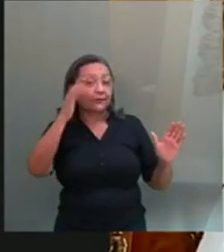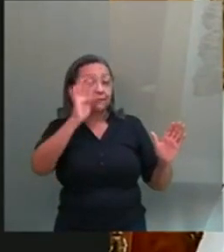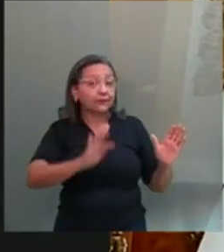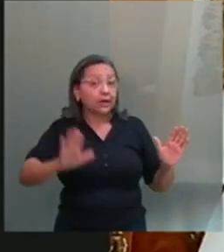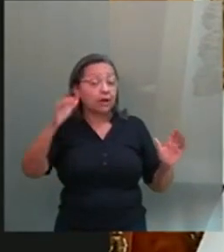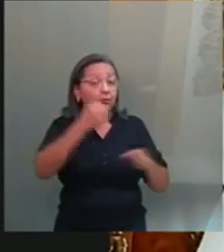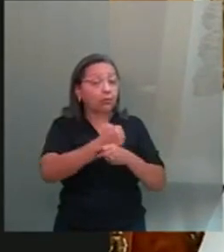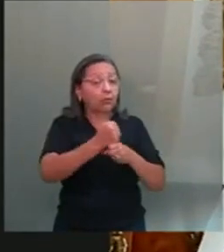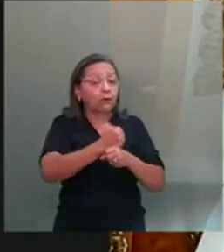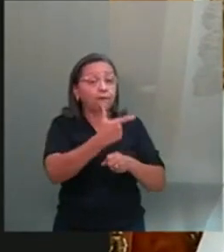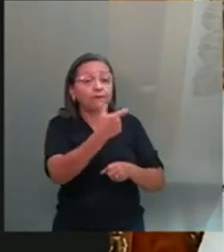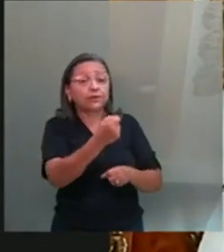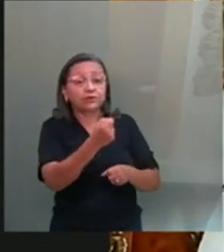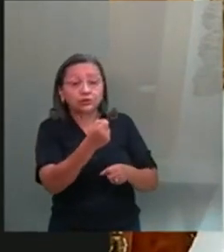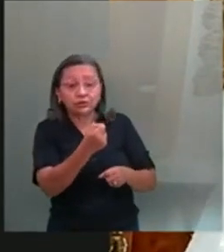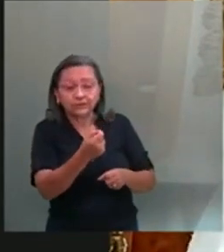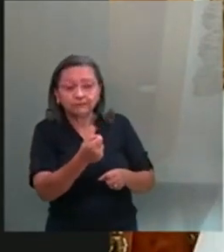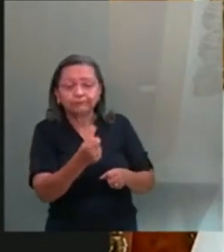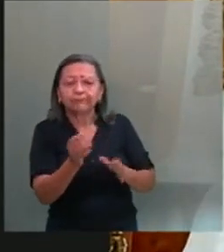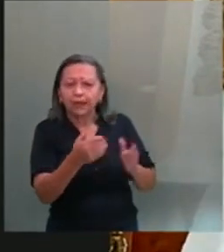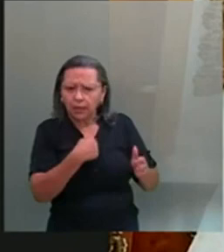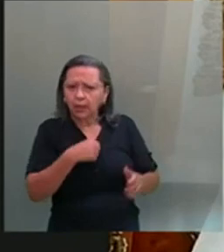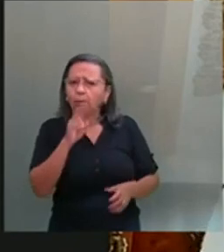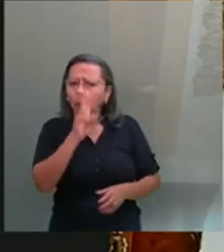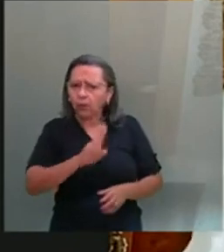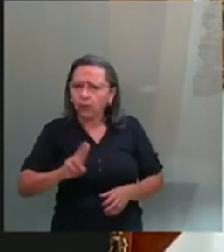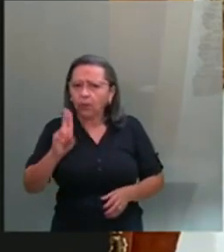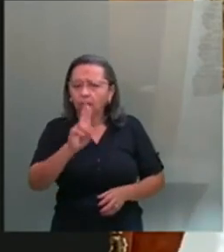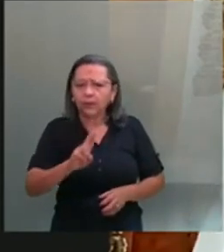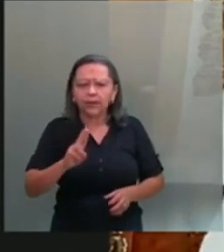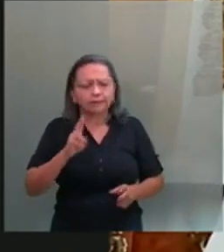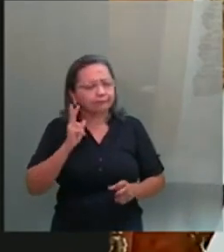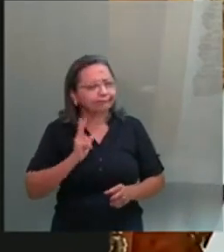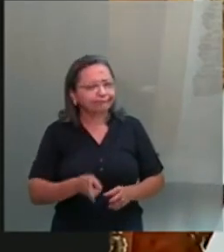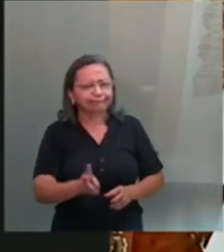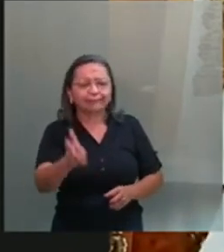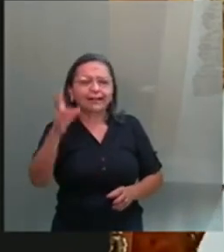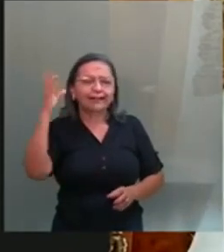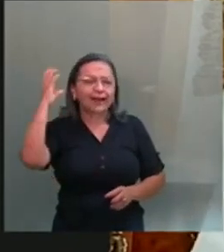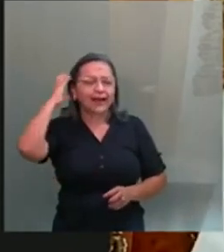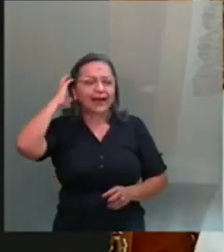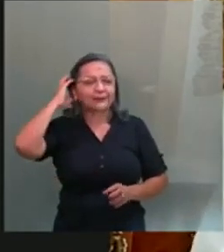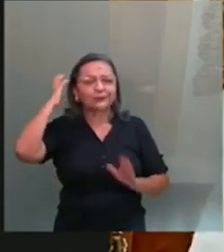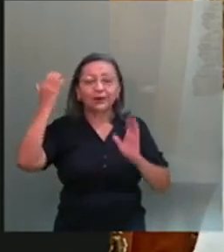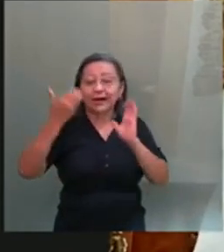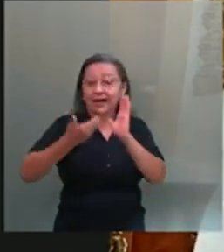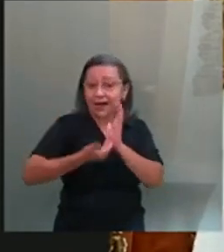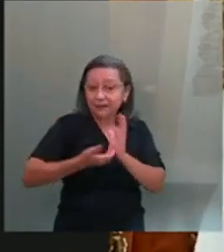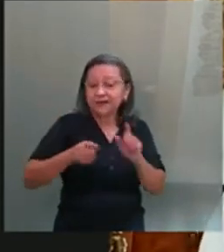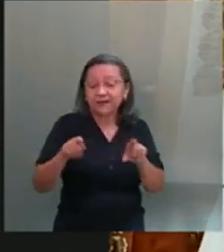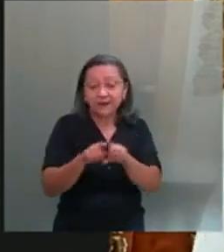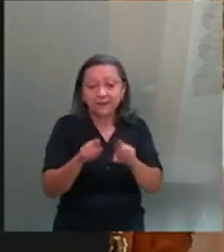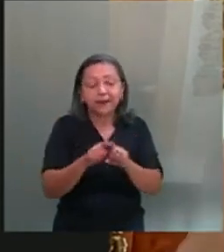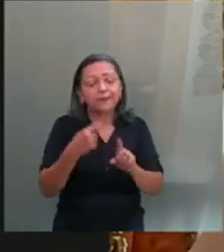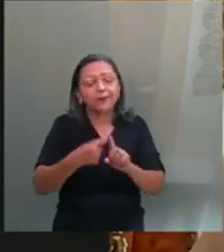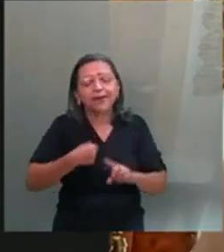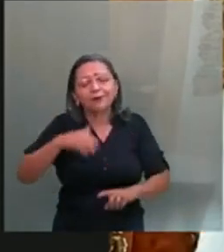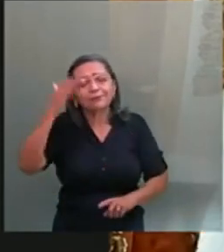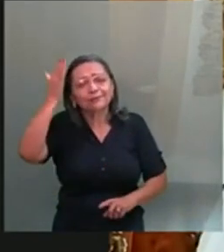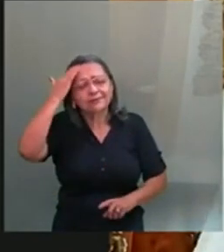anos, era um usuário permanente da Rádio Câmara também, porque sei